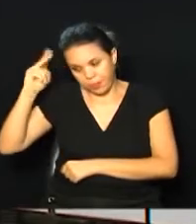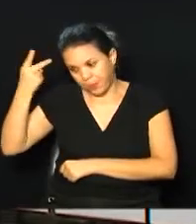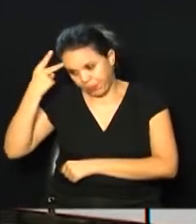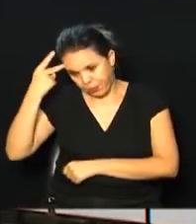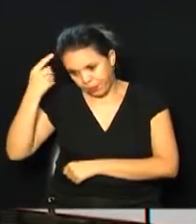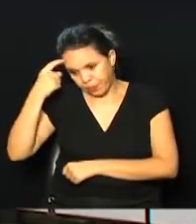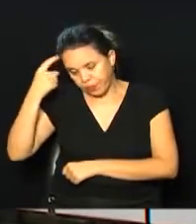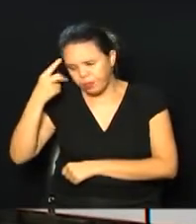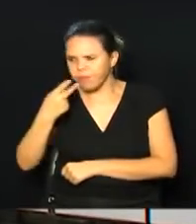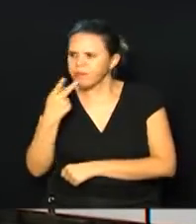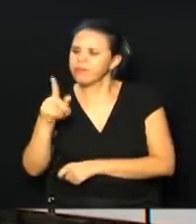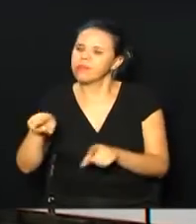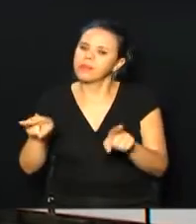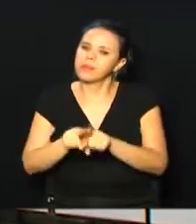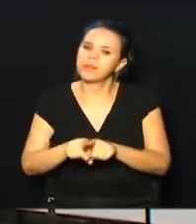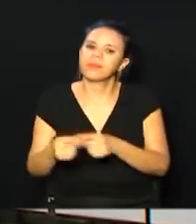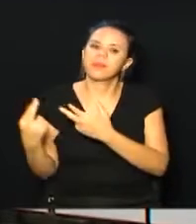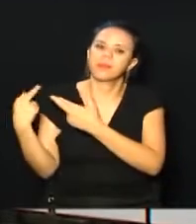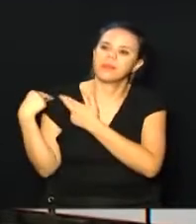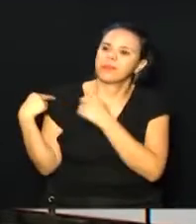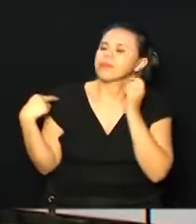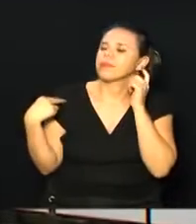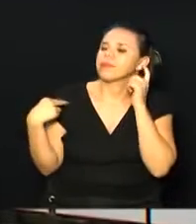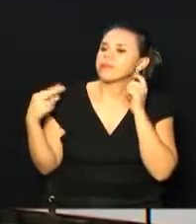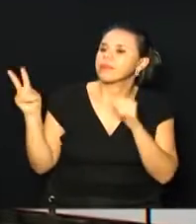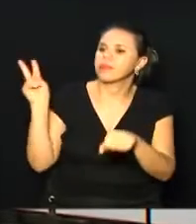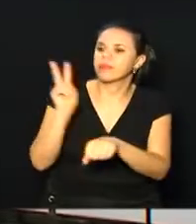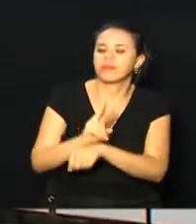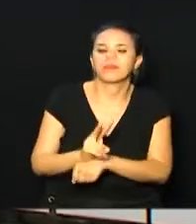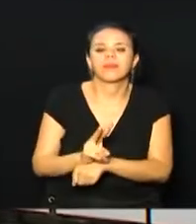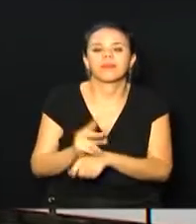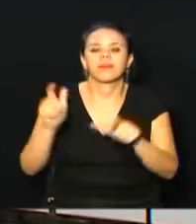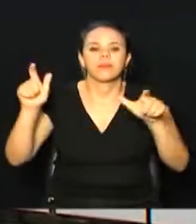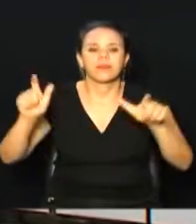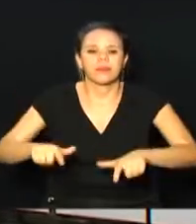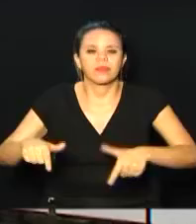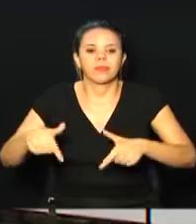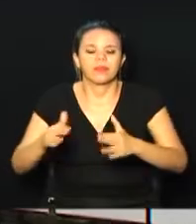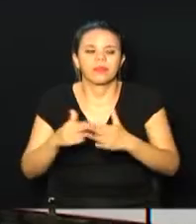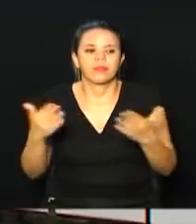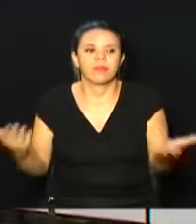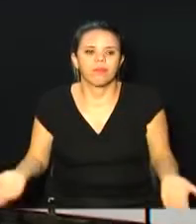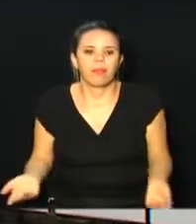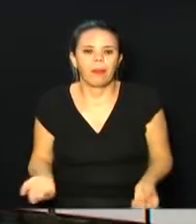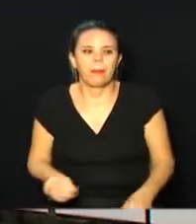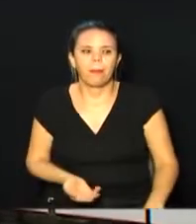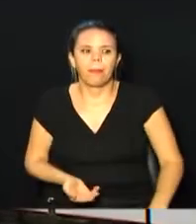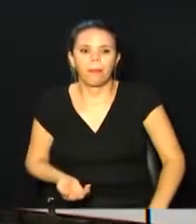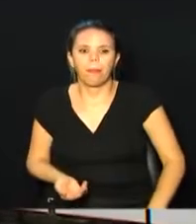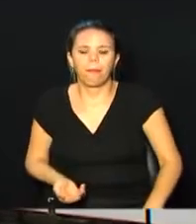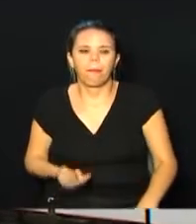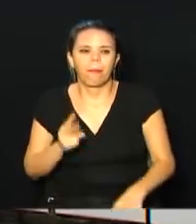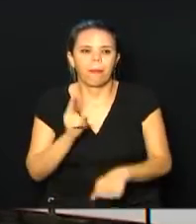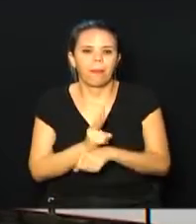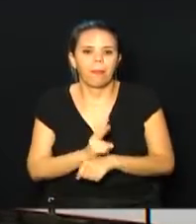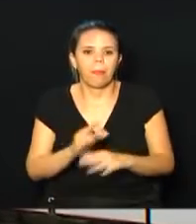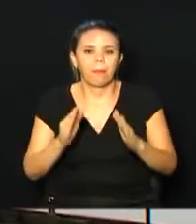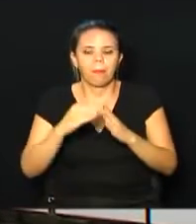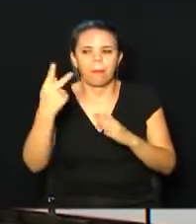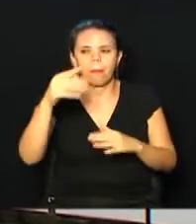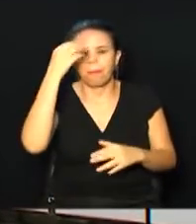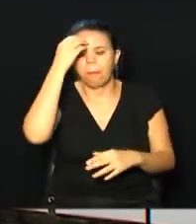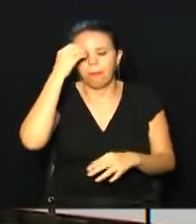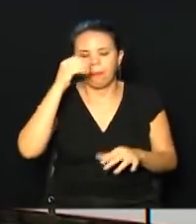de falar que ele também é responsável por cuidar da limpeza do local onde ele mora, ele tem que cuidar da limpeza da sua casa